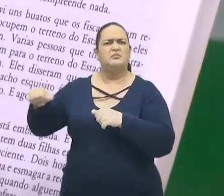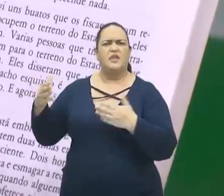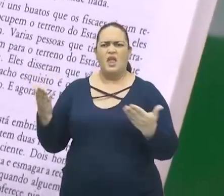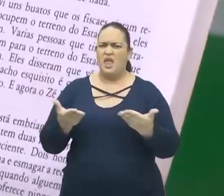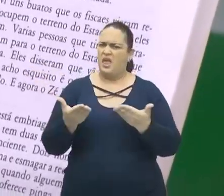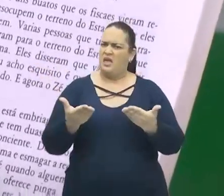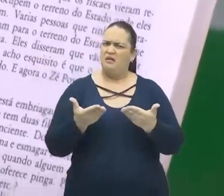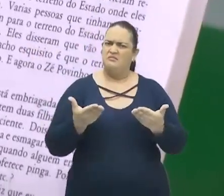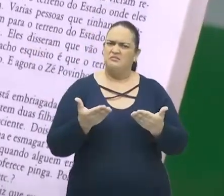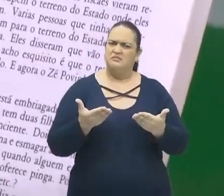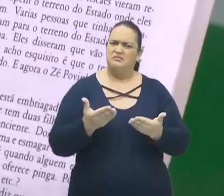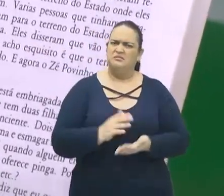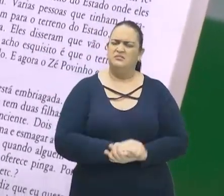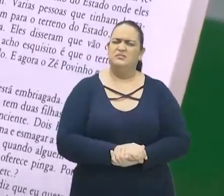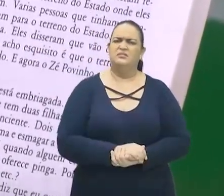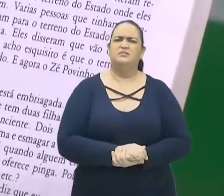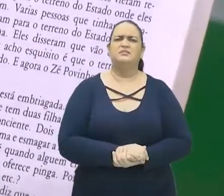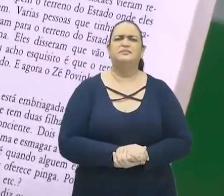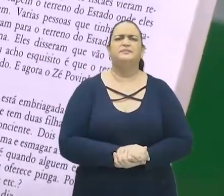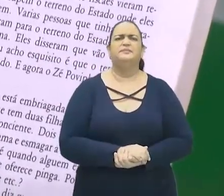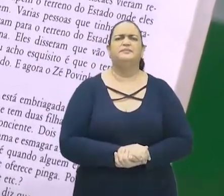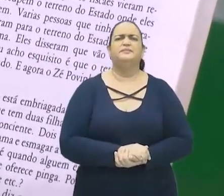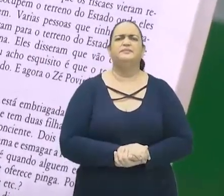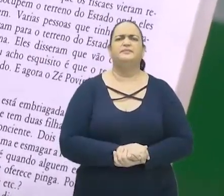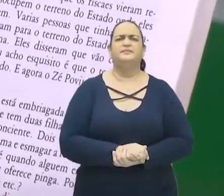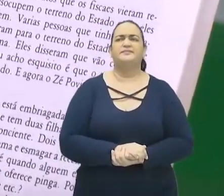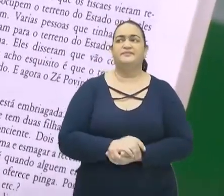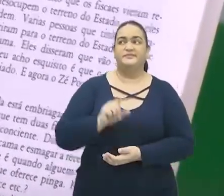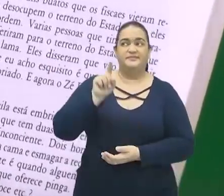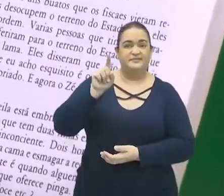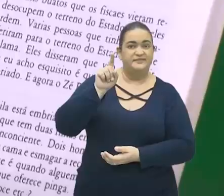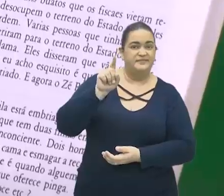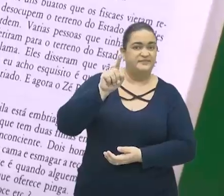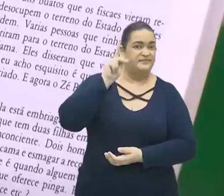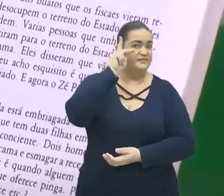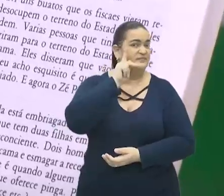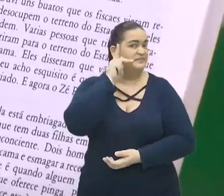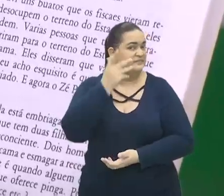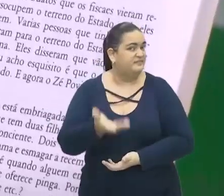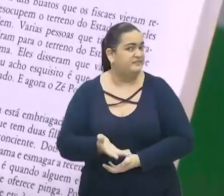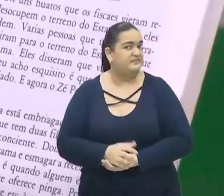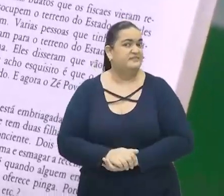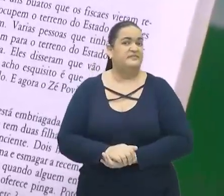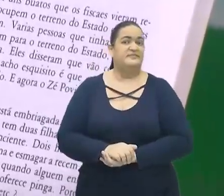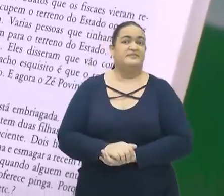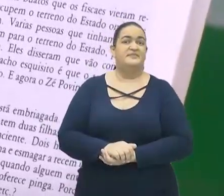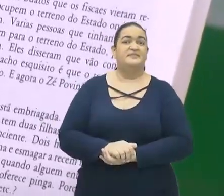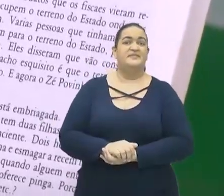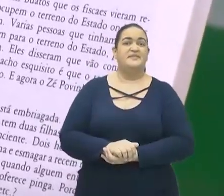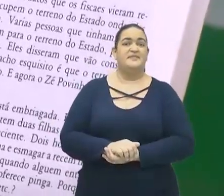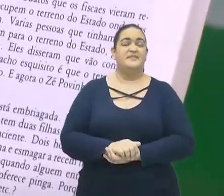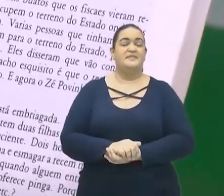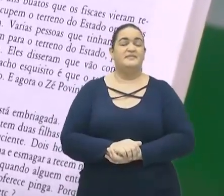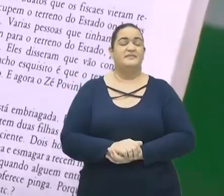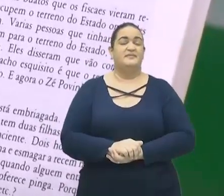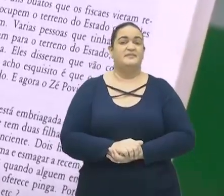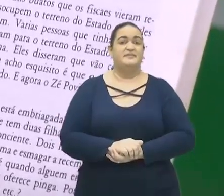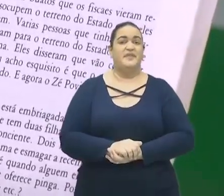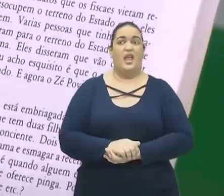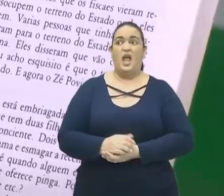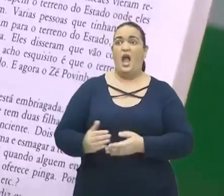desapropriado. E agora, o Zé Povinho